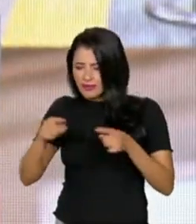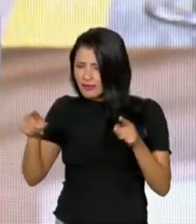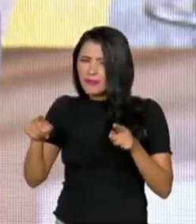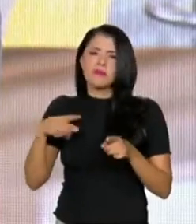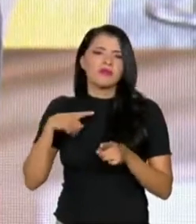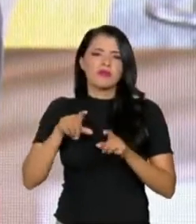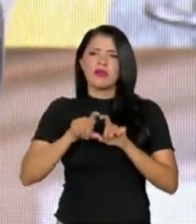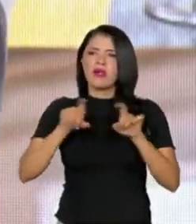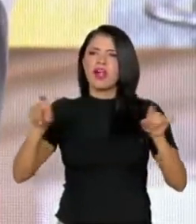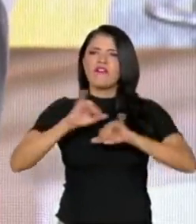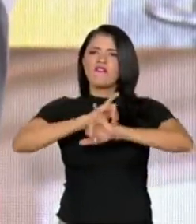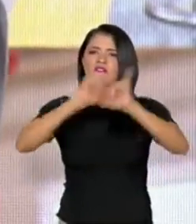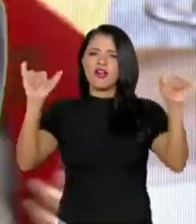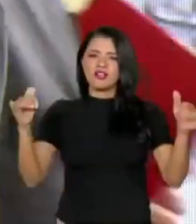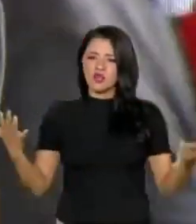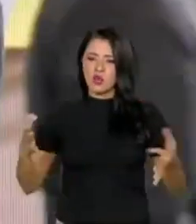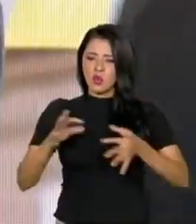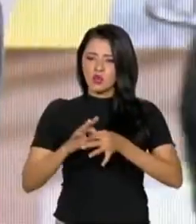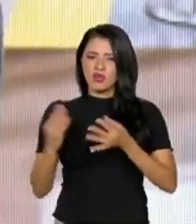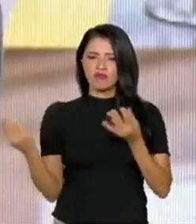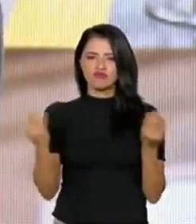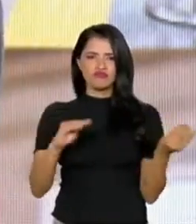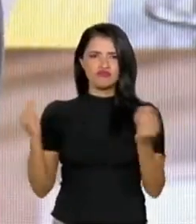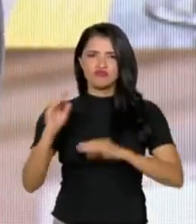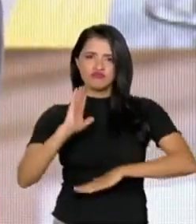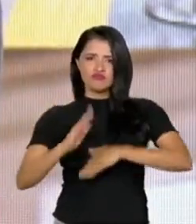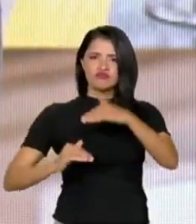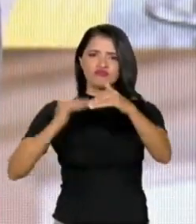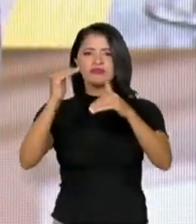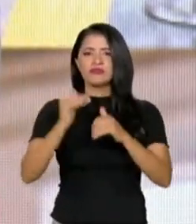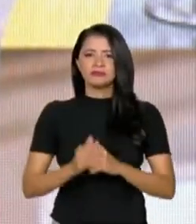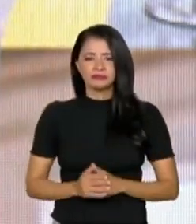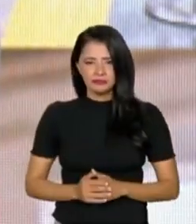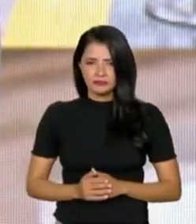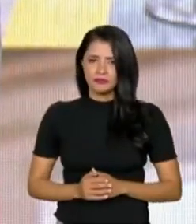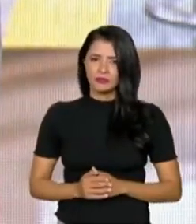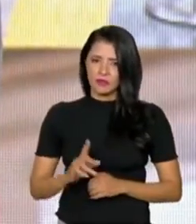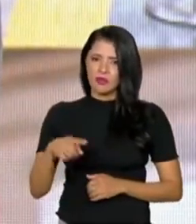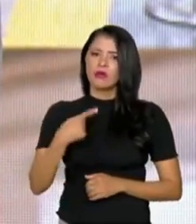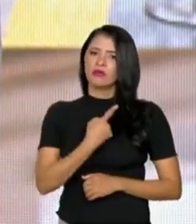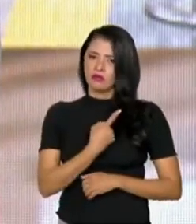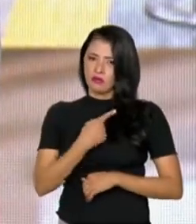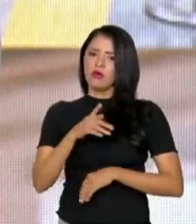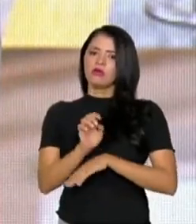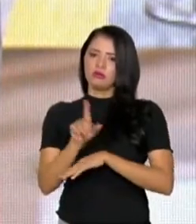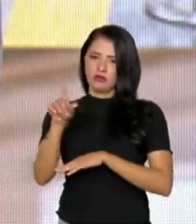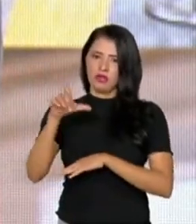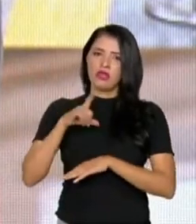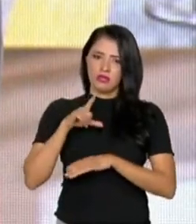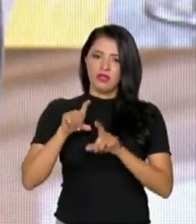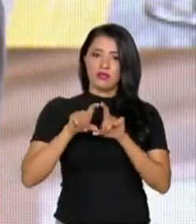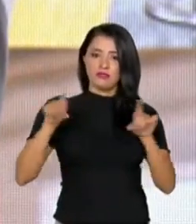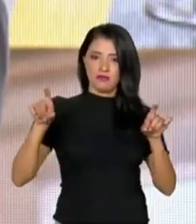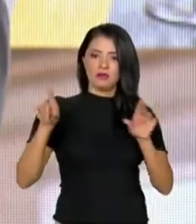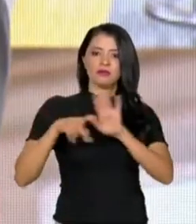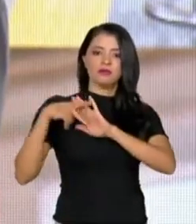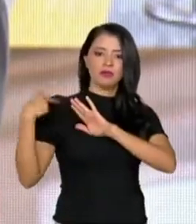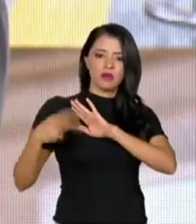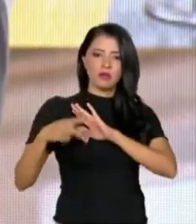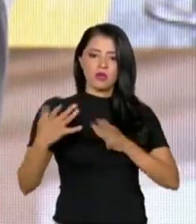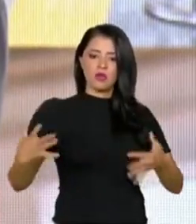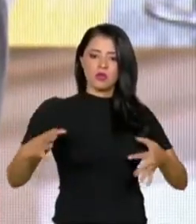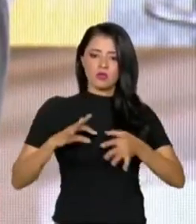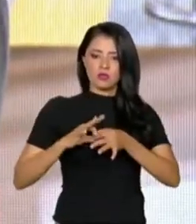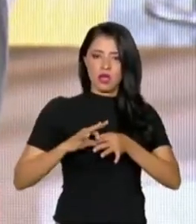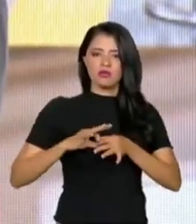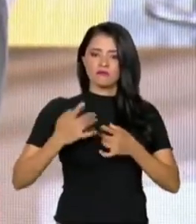do slogan União e Reconstrução. No nosso Estado, nós temos um slogan de unidade e